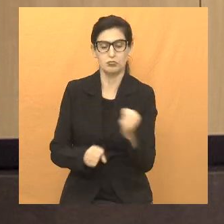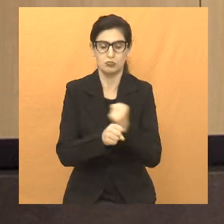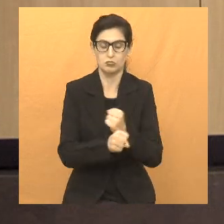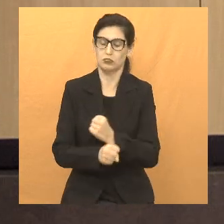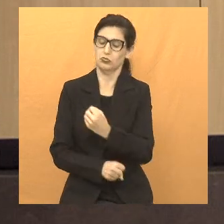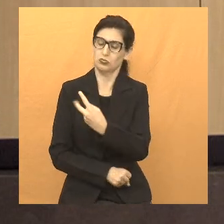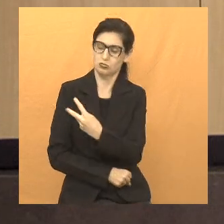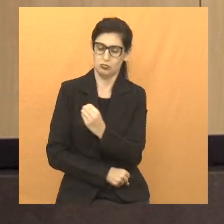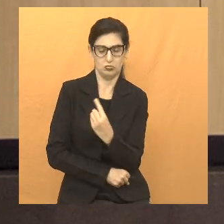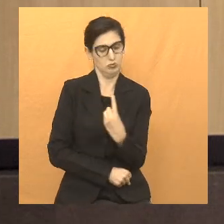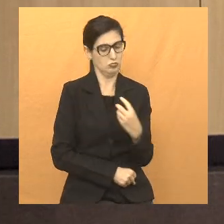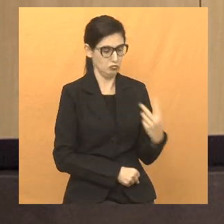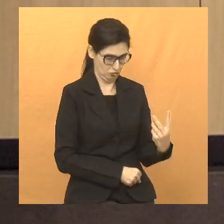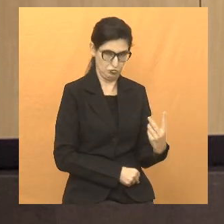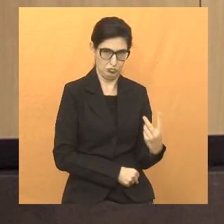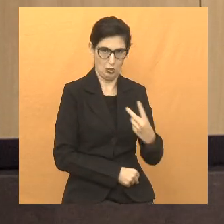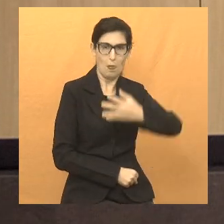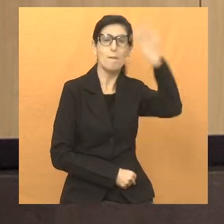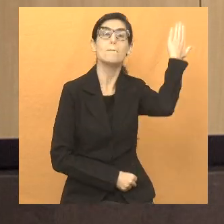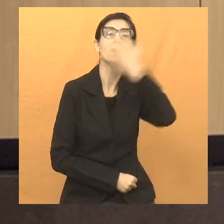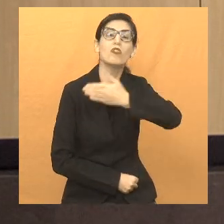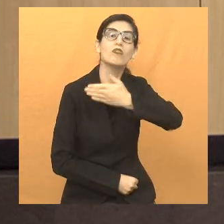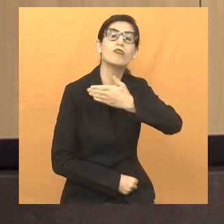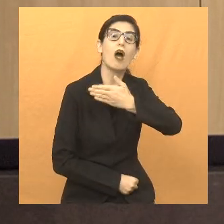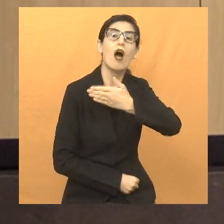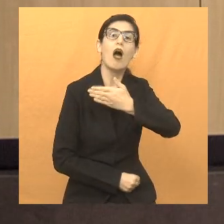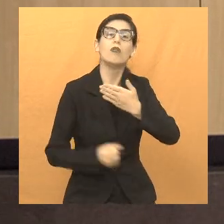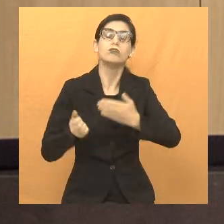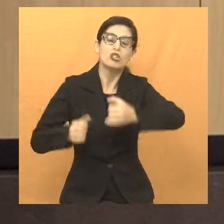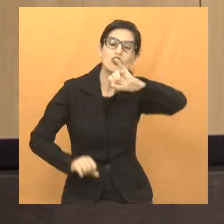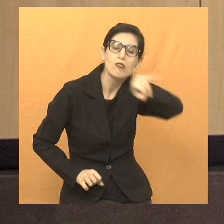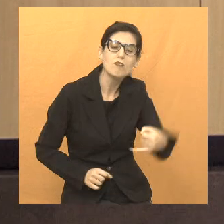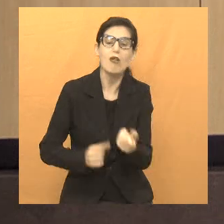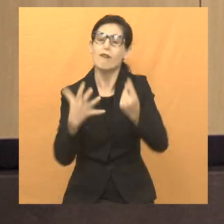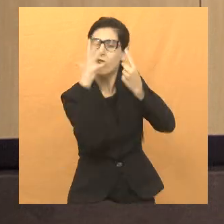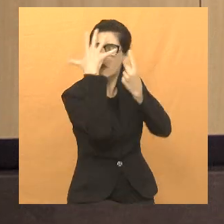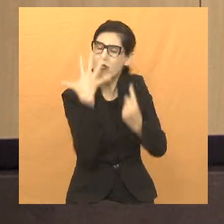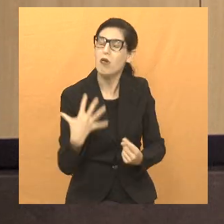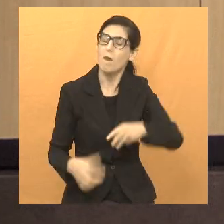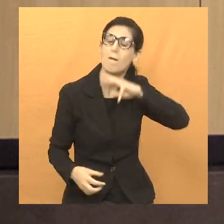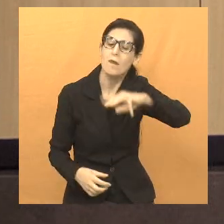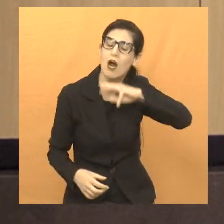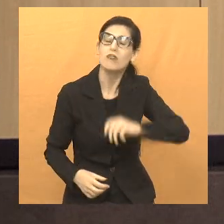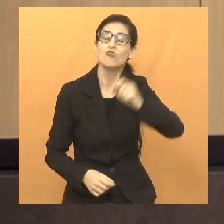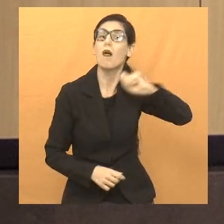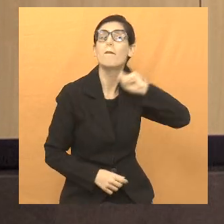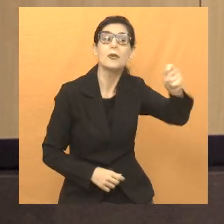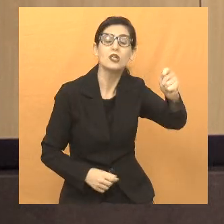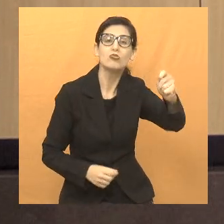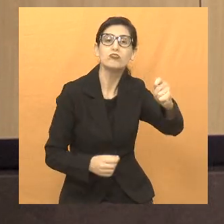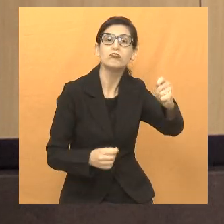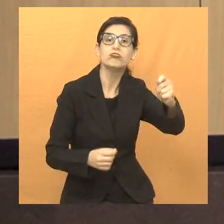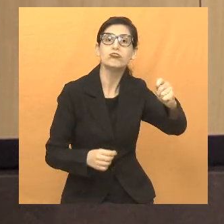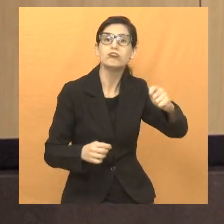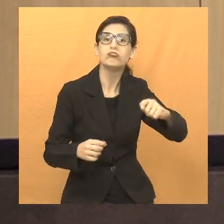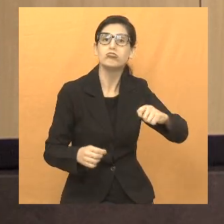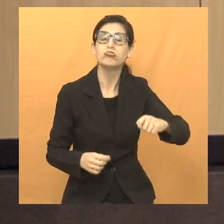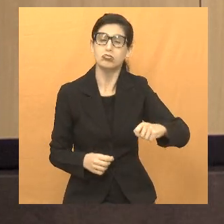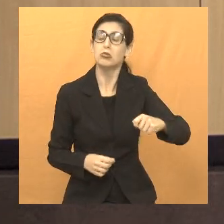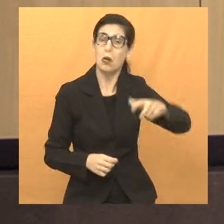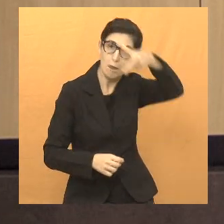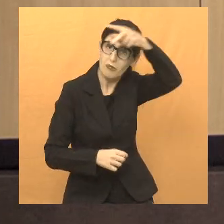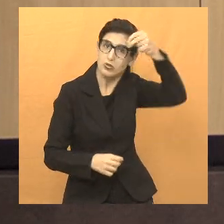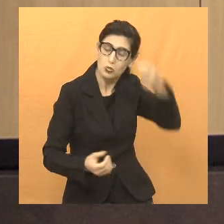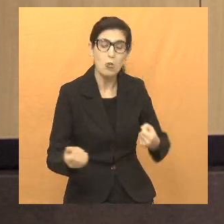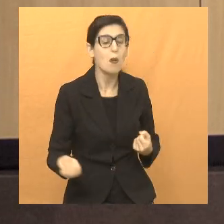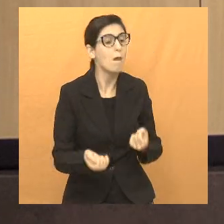2012. A prestação de contas se refere ao primeiro quadrimestre de 2019. Quero cumprimentar